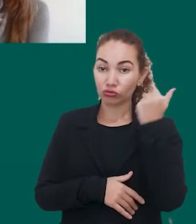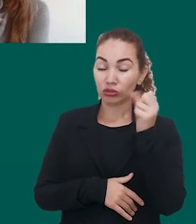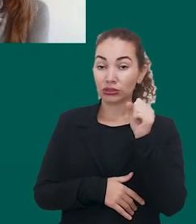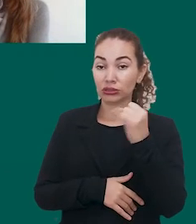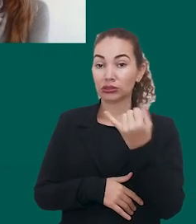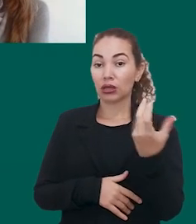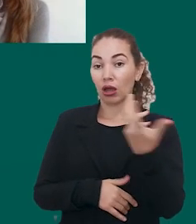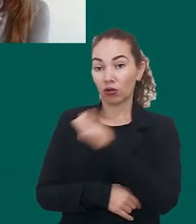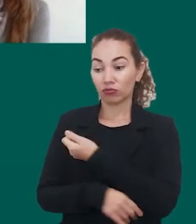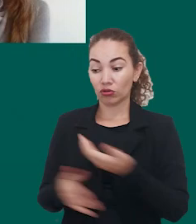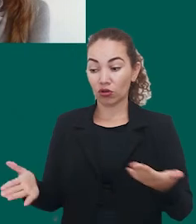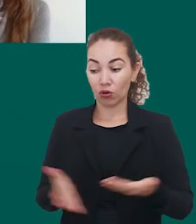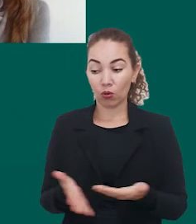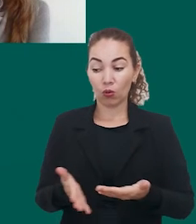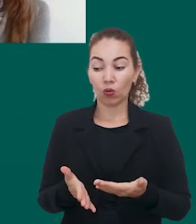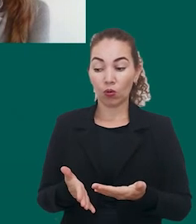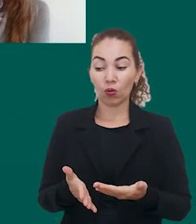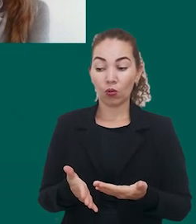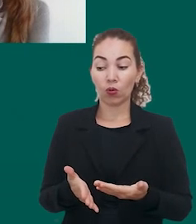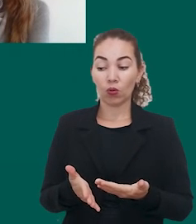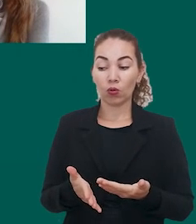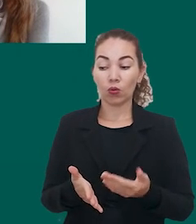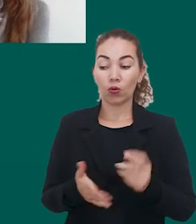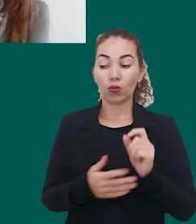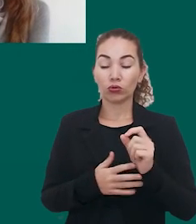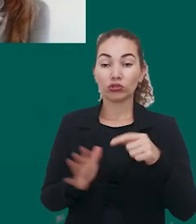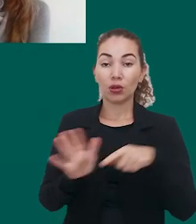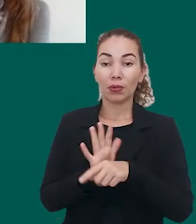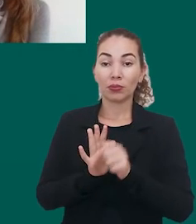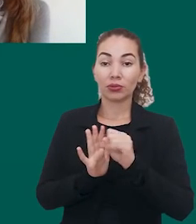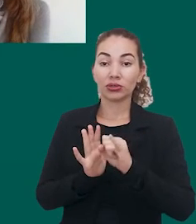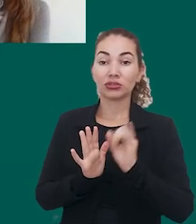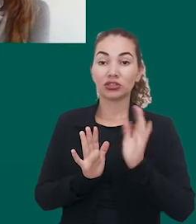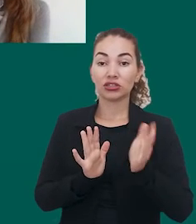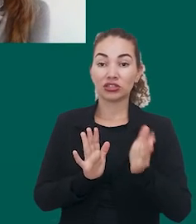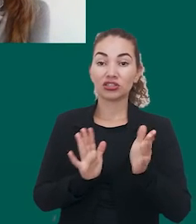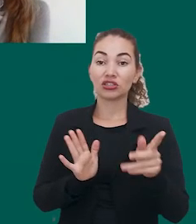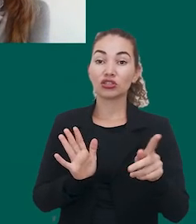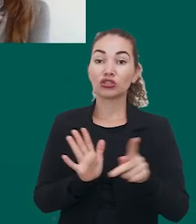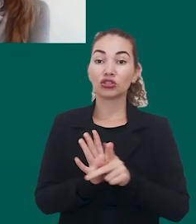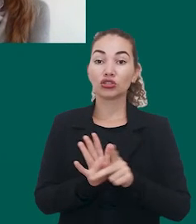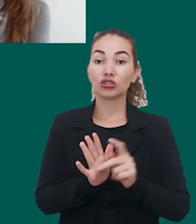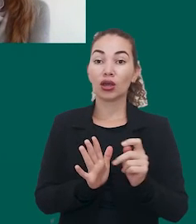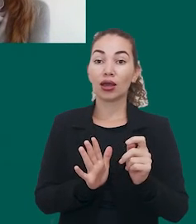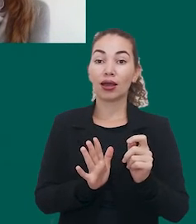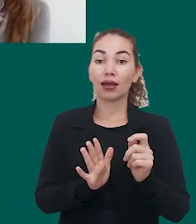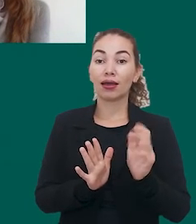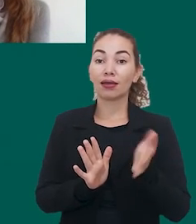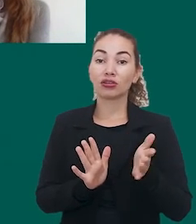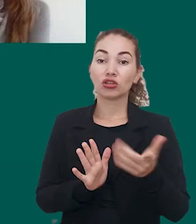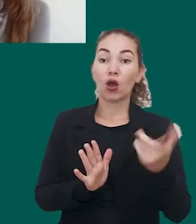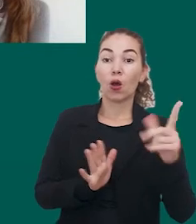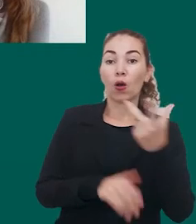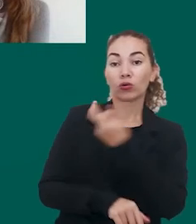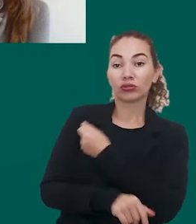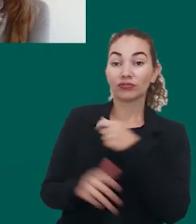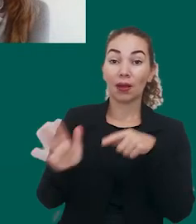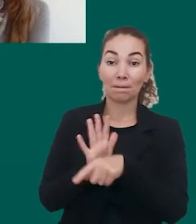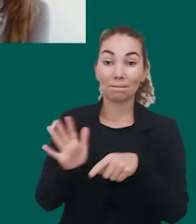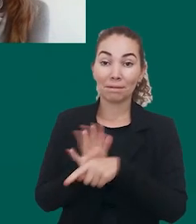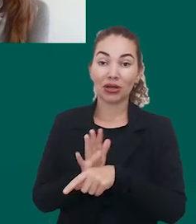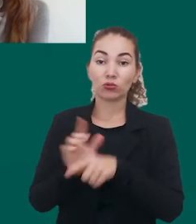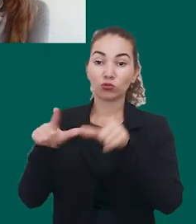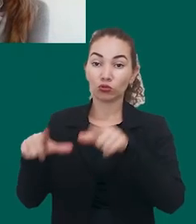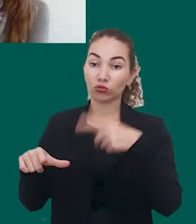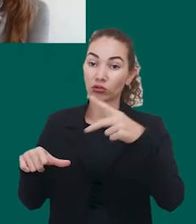tomar uma vacina, pergunte no posto de saúde se você já pode tomar a próxima e informe que você acabou de tomar alguma outra vacina, tá? Em geral,